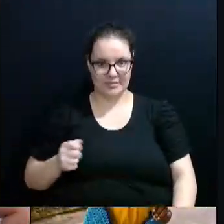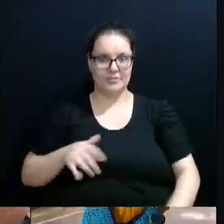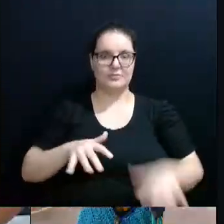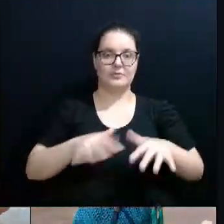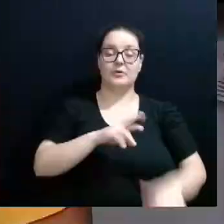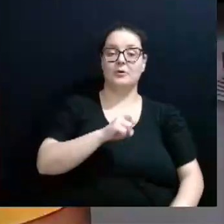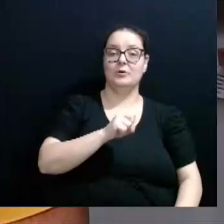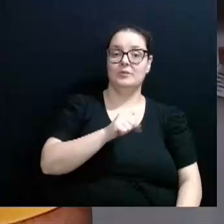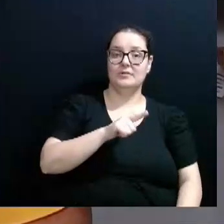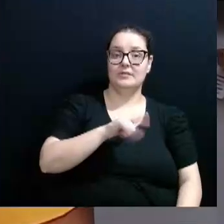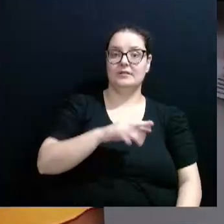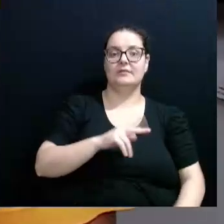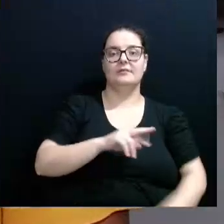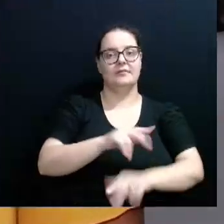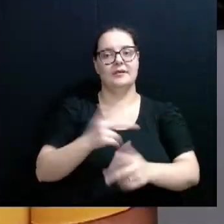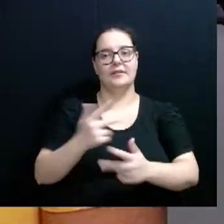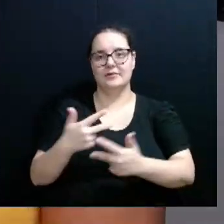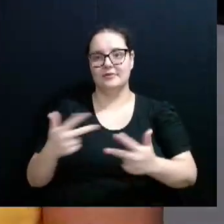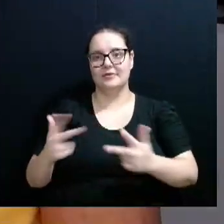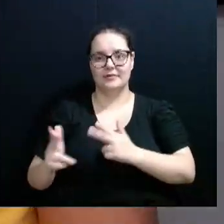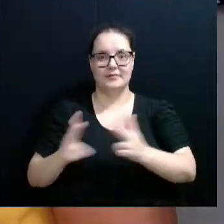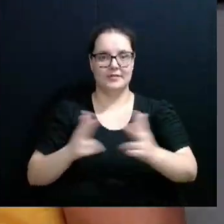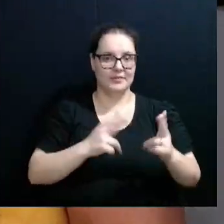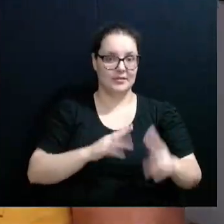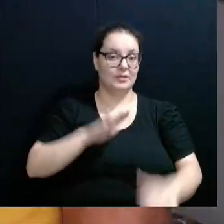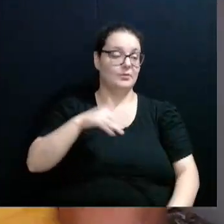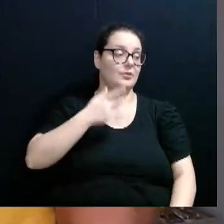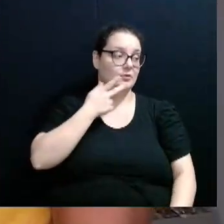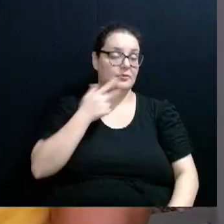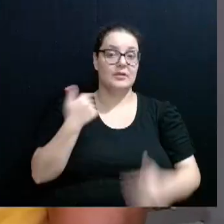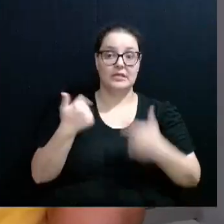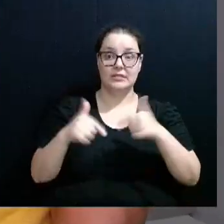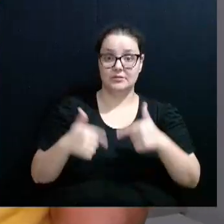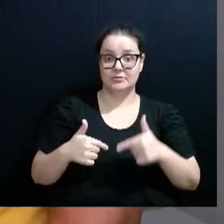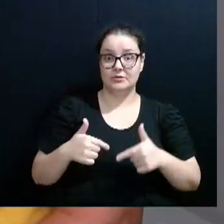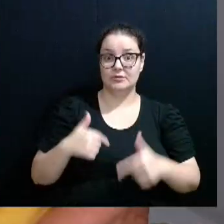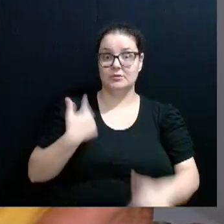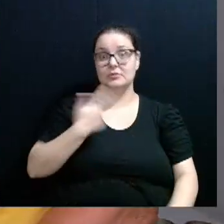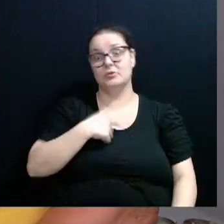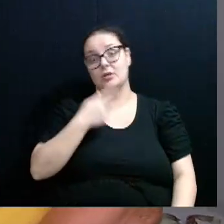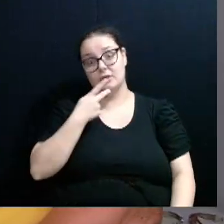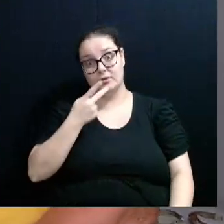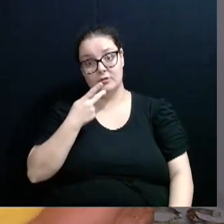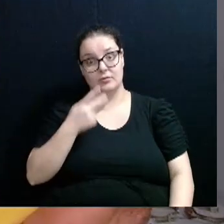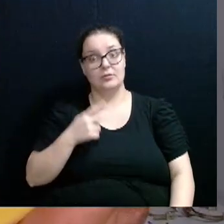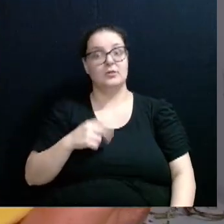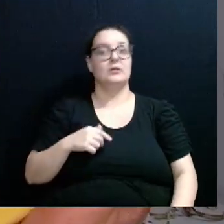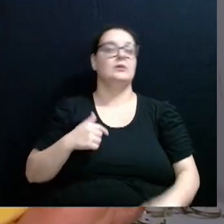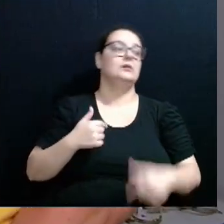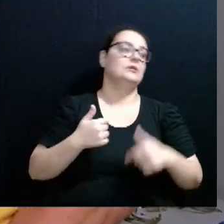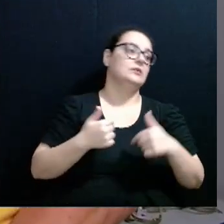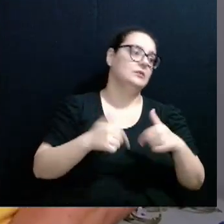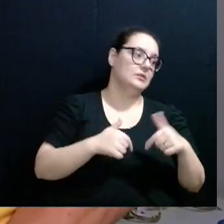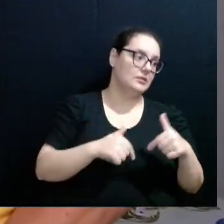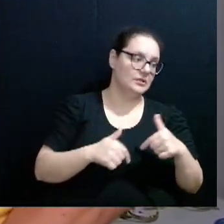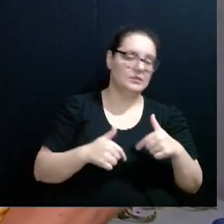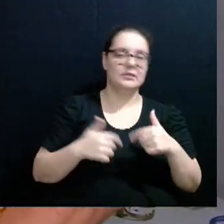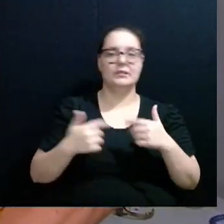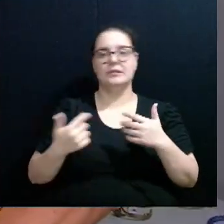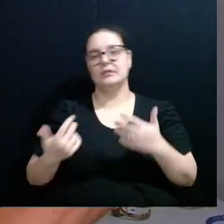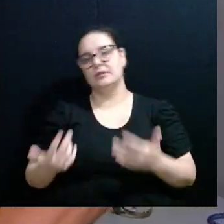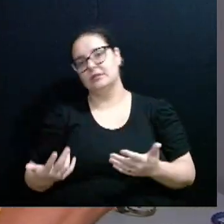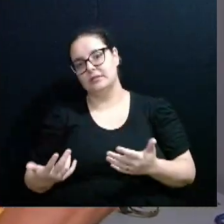comum. Até porque quando a gente fala em trabalho, a gente também fala em emprego, em moradia, faz